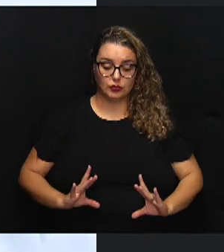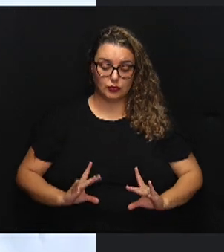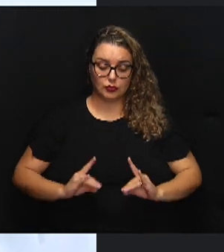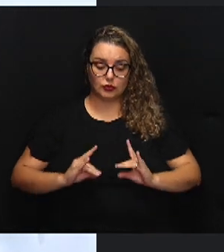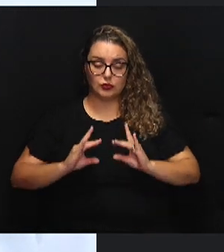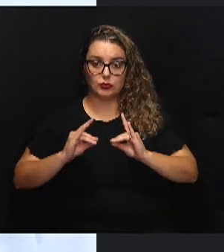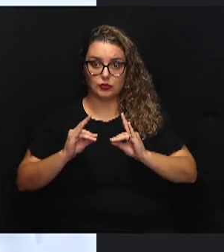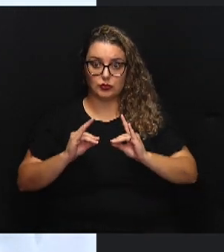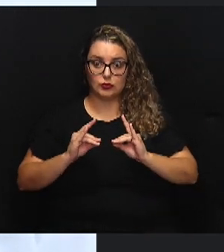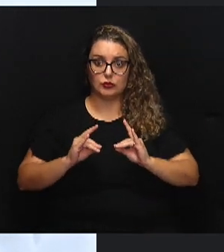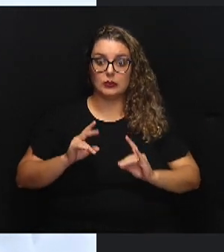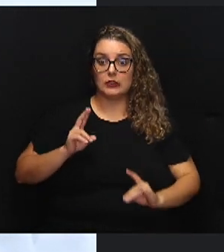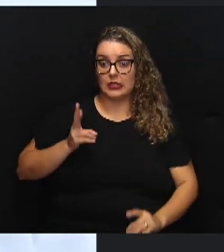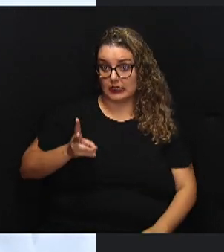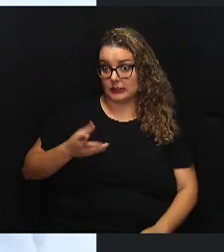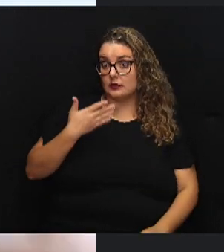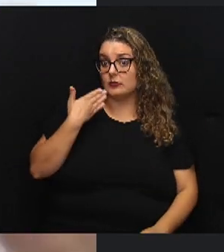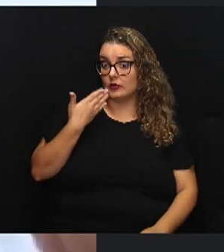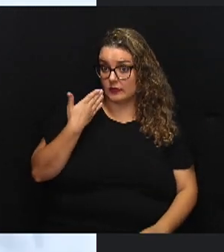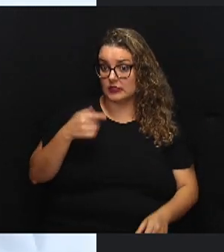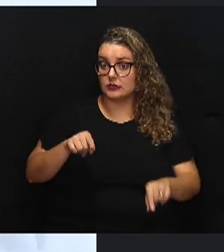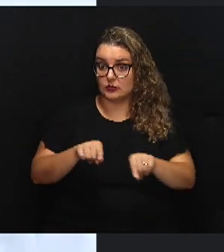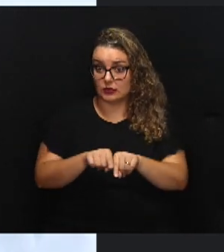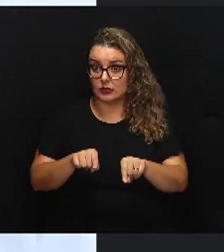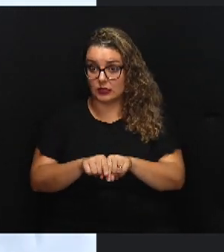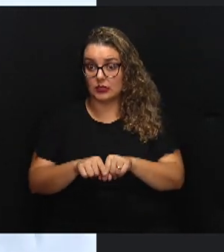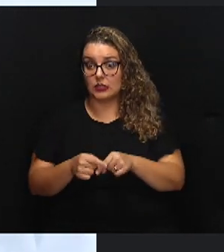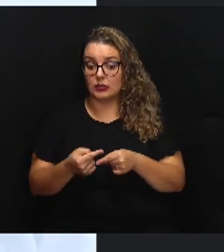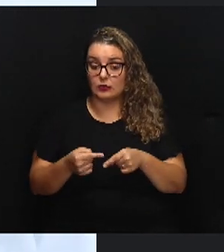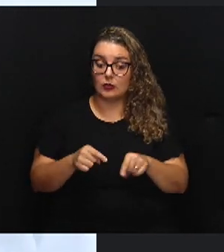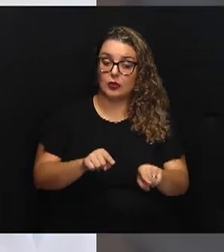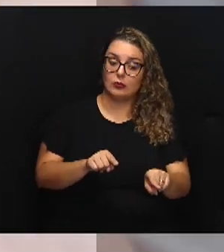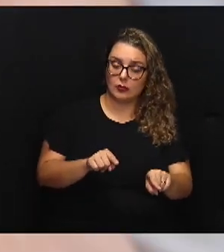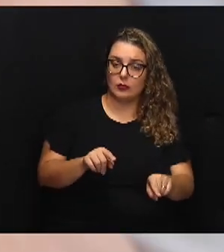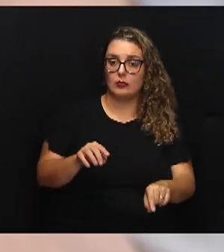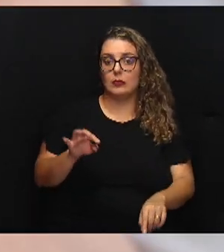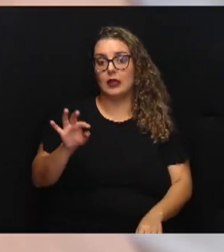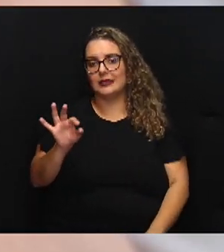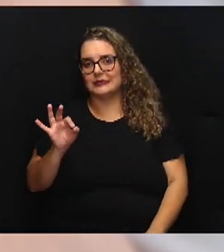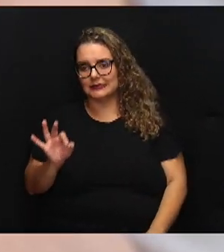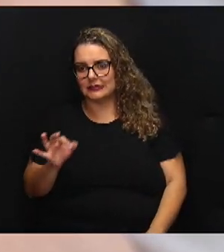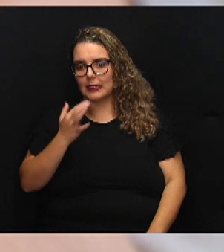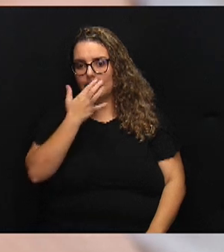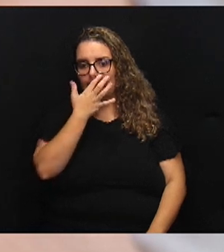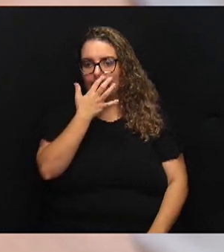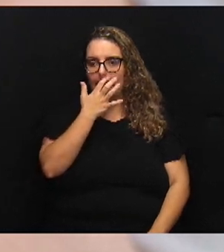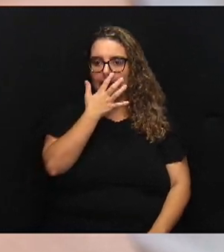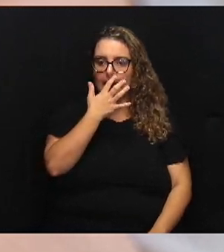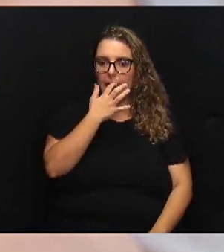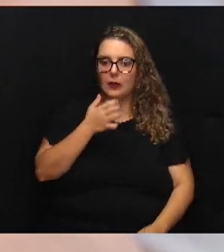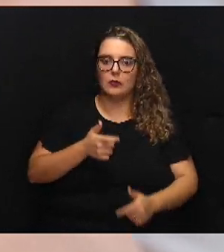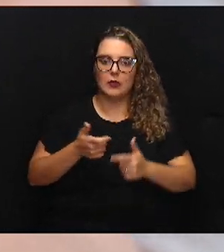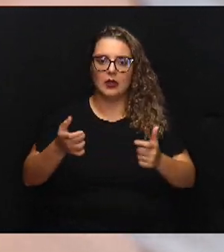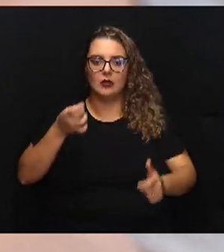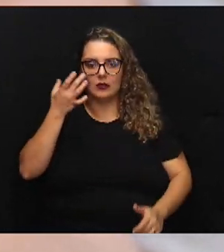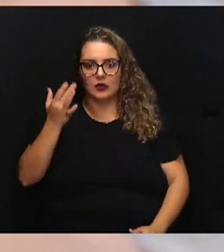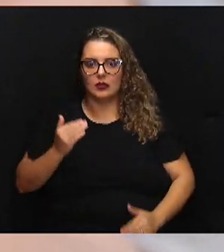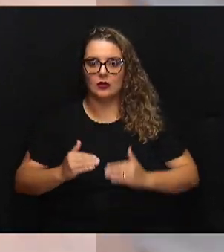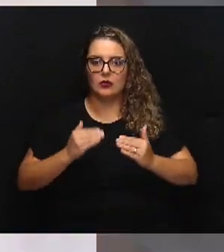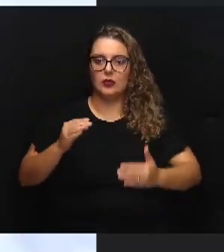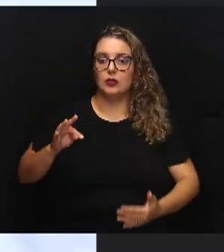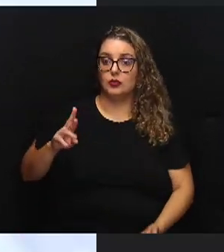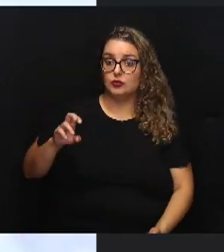é sempre um facilitador também, né? Ele provoca uma tendência, uma maior facilidade para a formação do